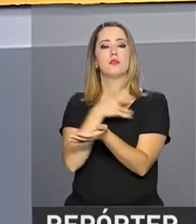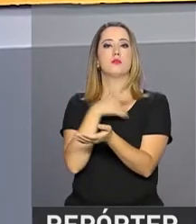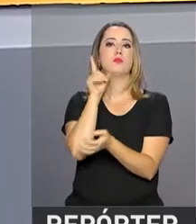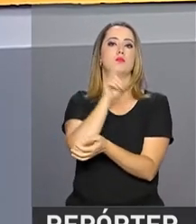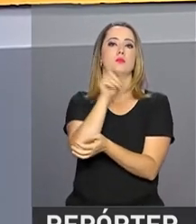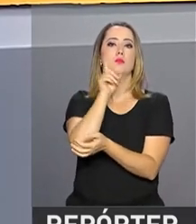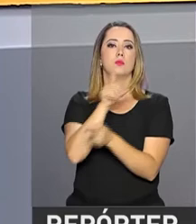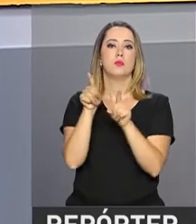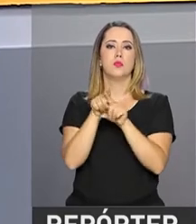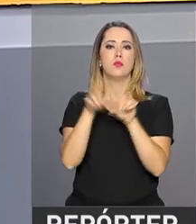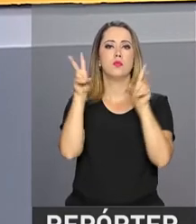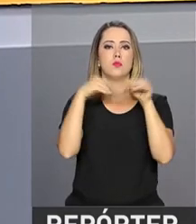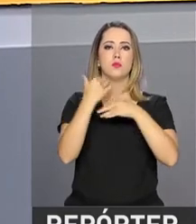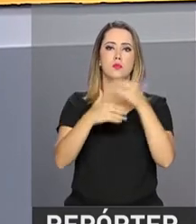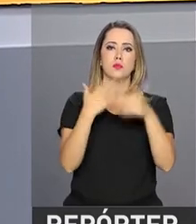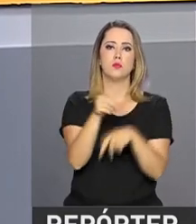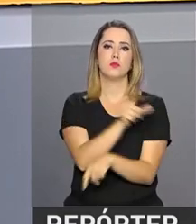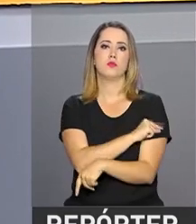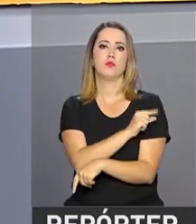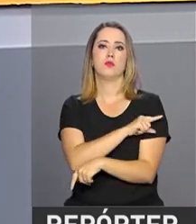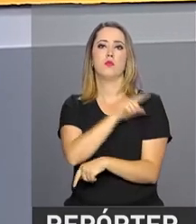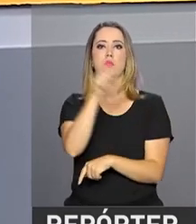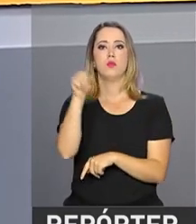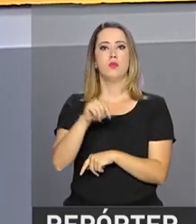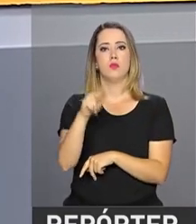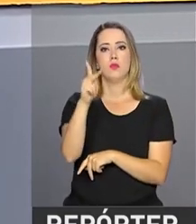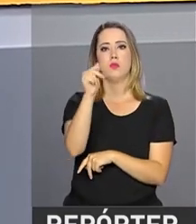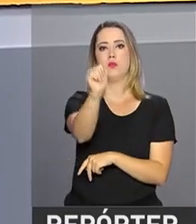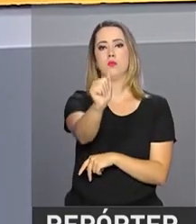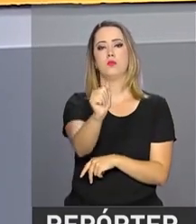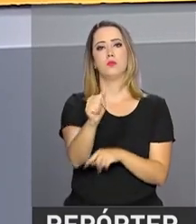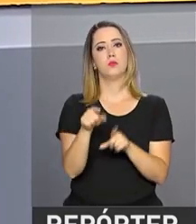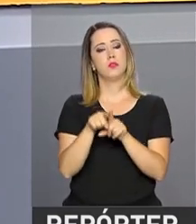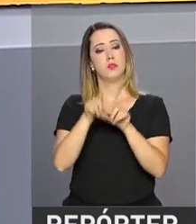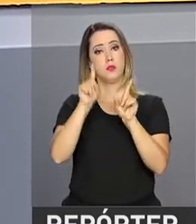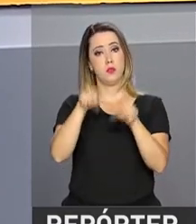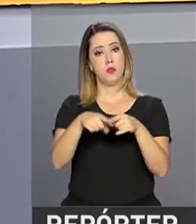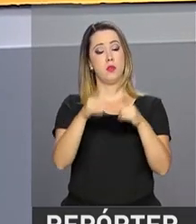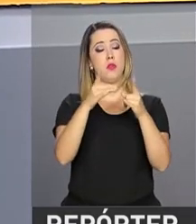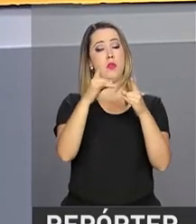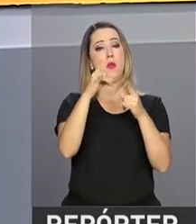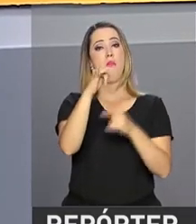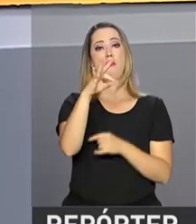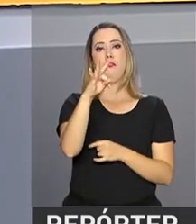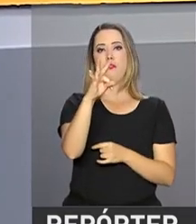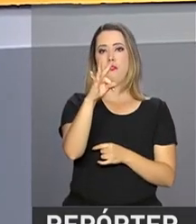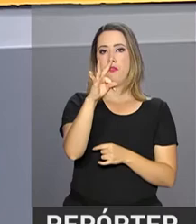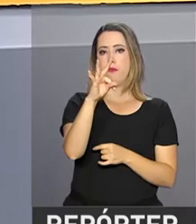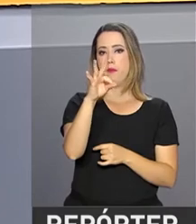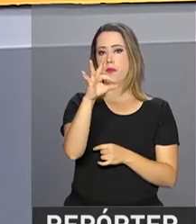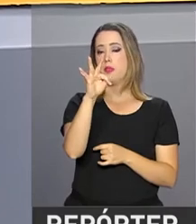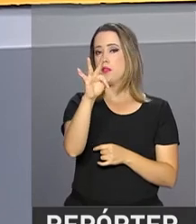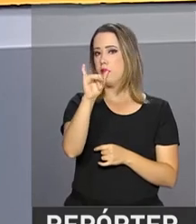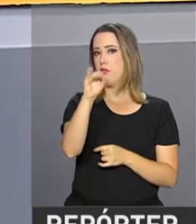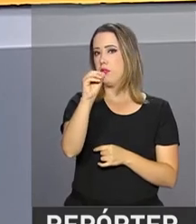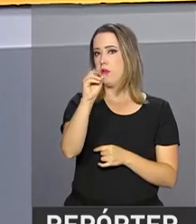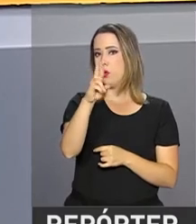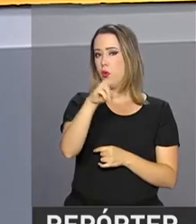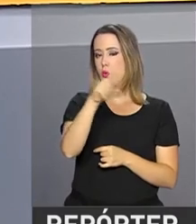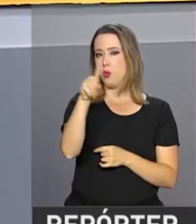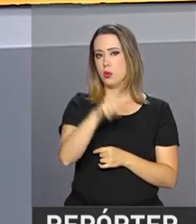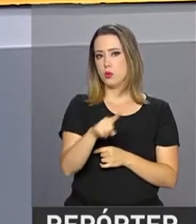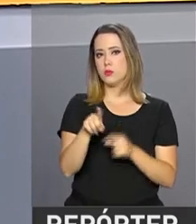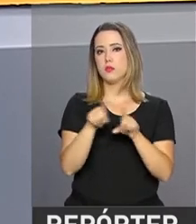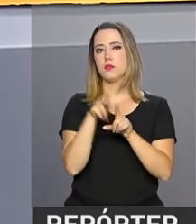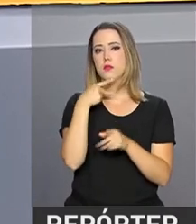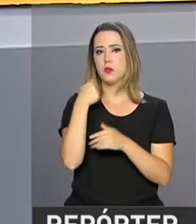Thomas Price, sobre o desenvolvimento da vacina contra o Zika vírus pela Fiocruz. Ricardo Barros falou que, para